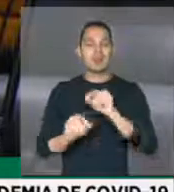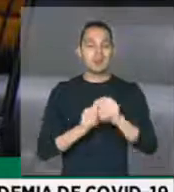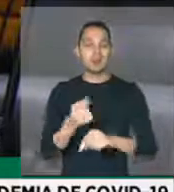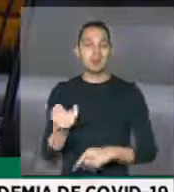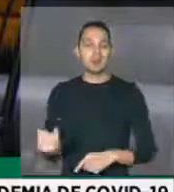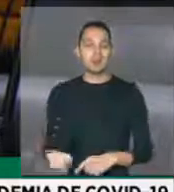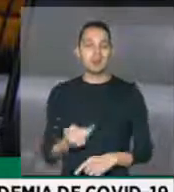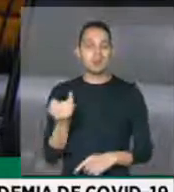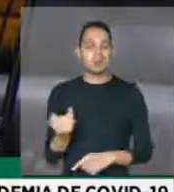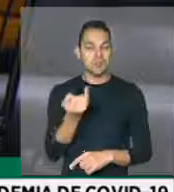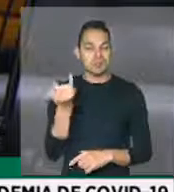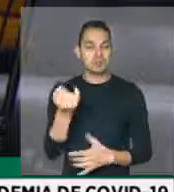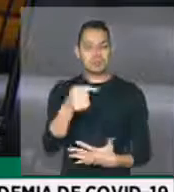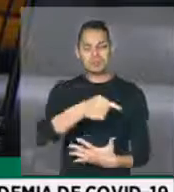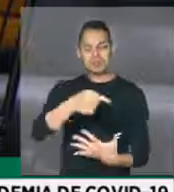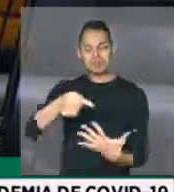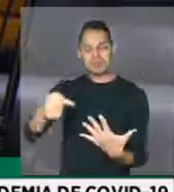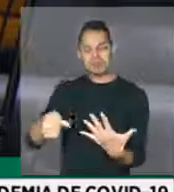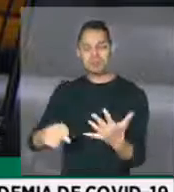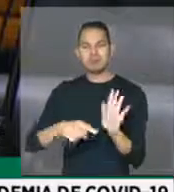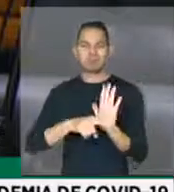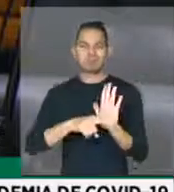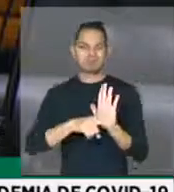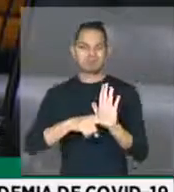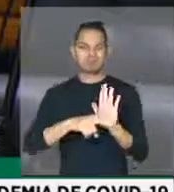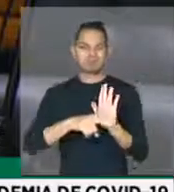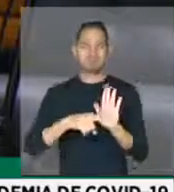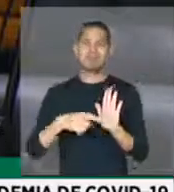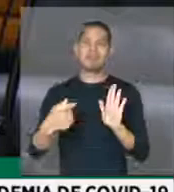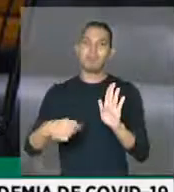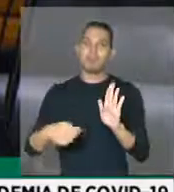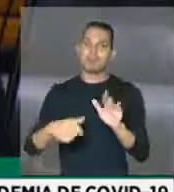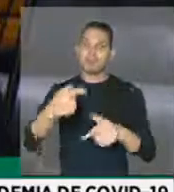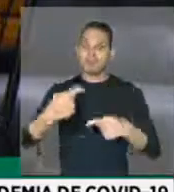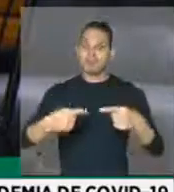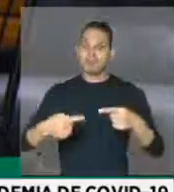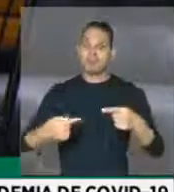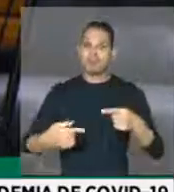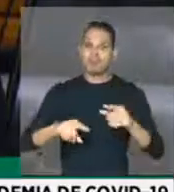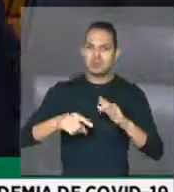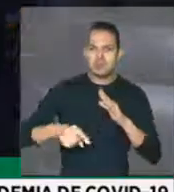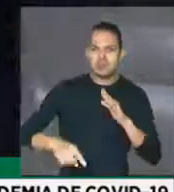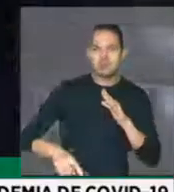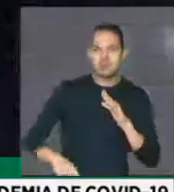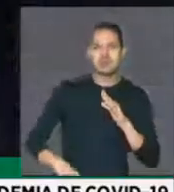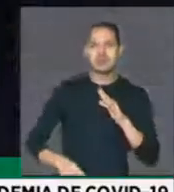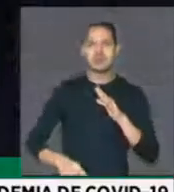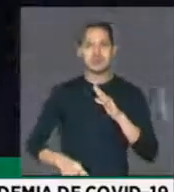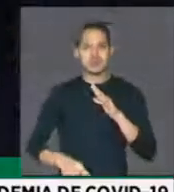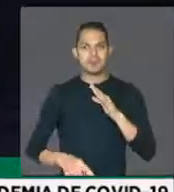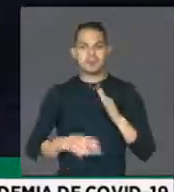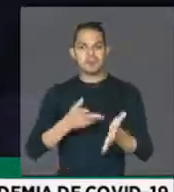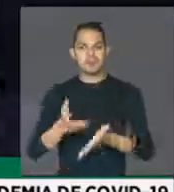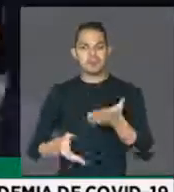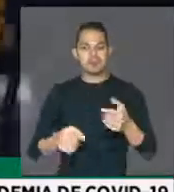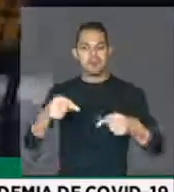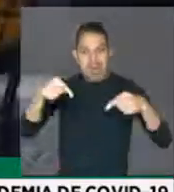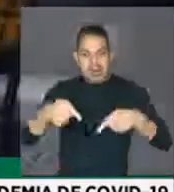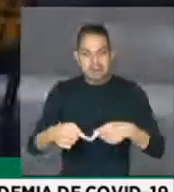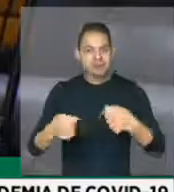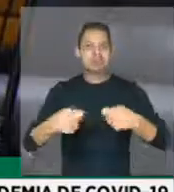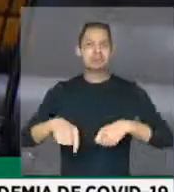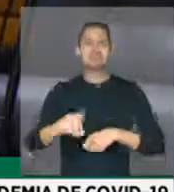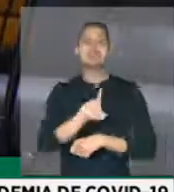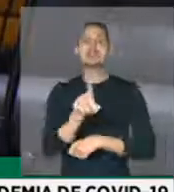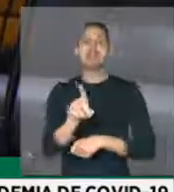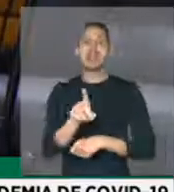relevância dos pontos negativos que necessitam ser melhor debatidos e que não necessitam que sejam tratados aqui. Como eu falei, por